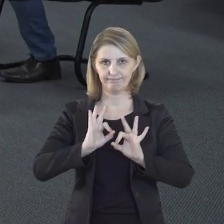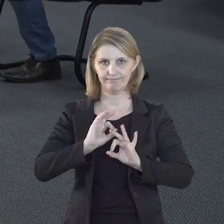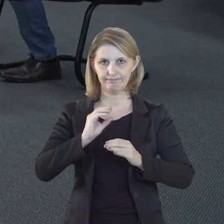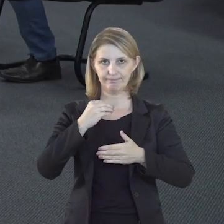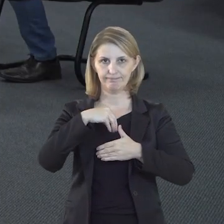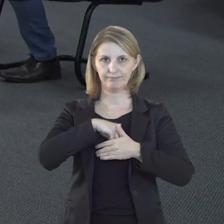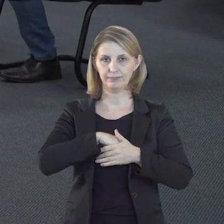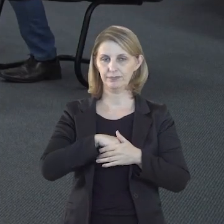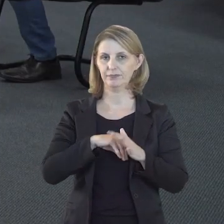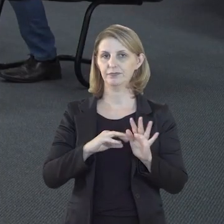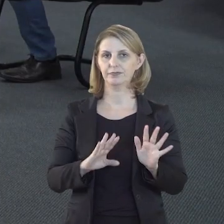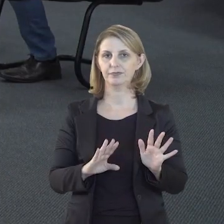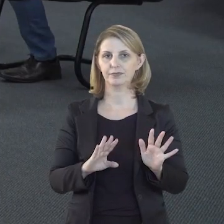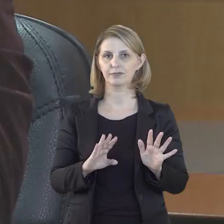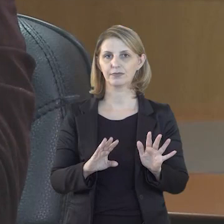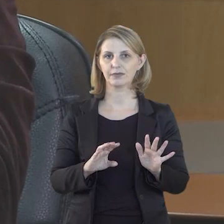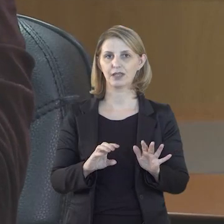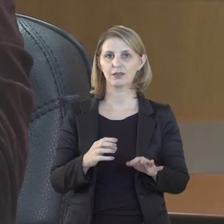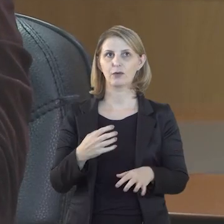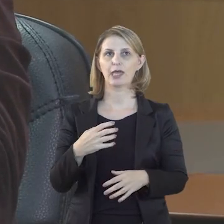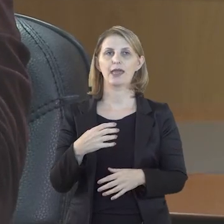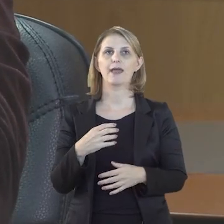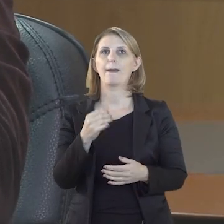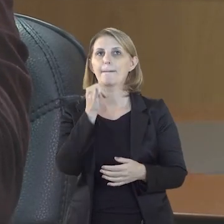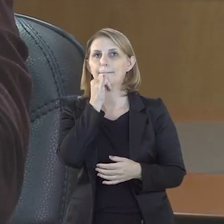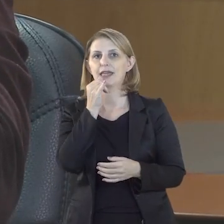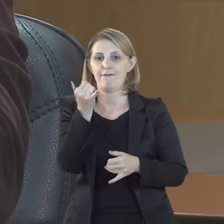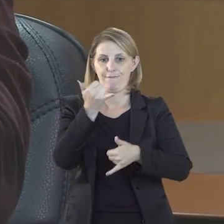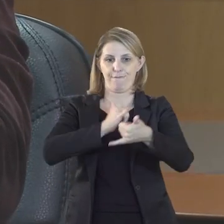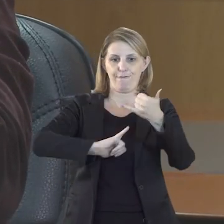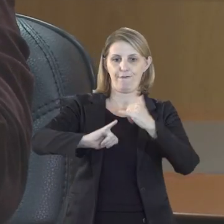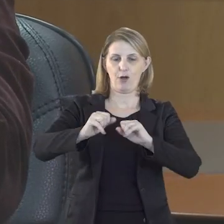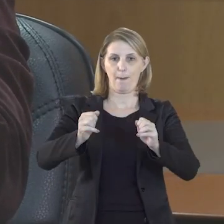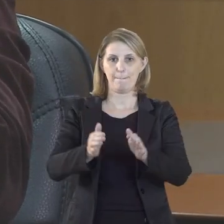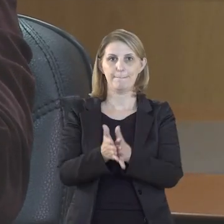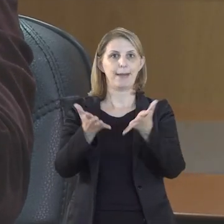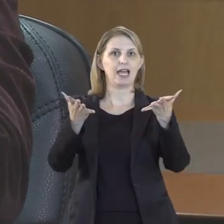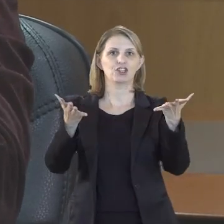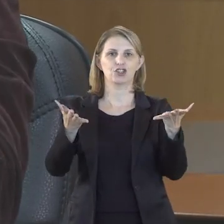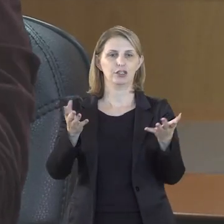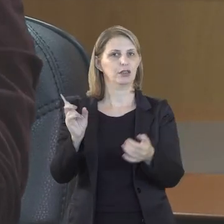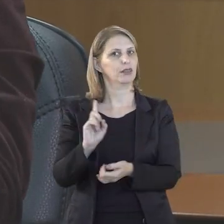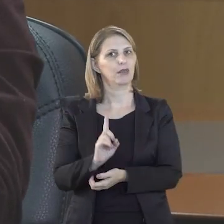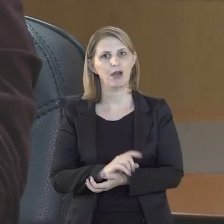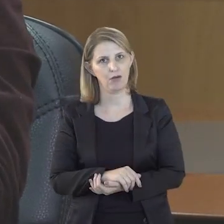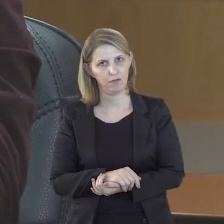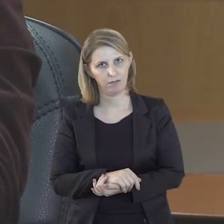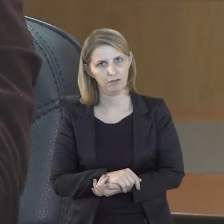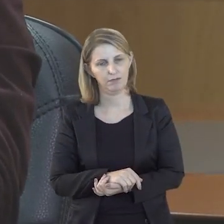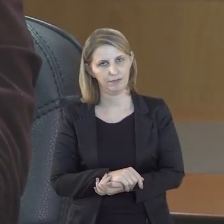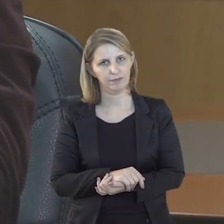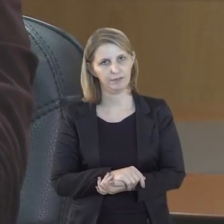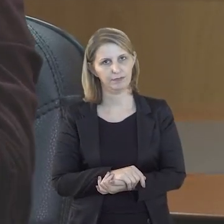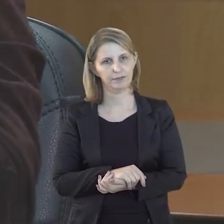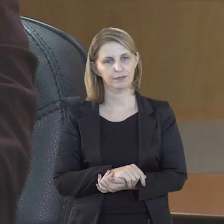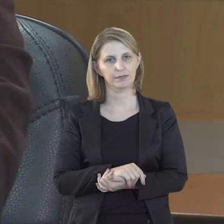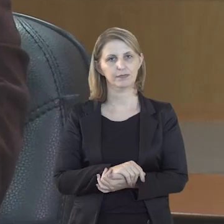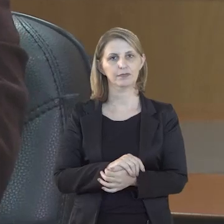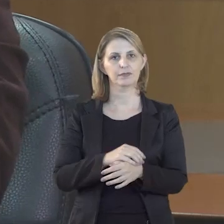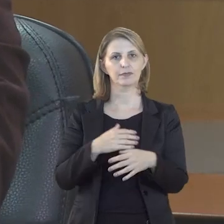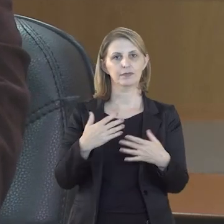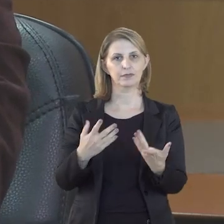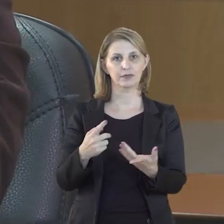esse exercício. Então, só para entender, não são fórmulas mágicas. Então, eu não